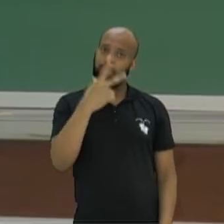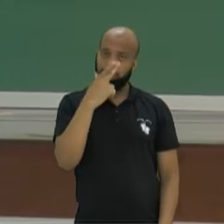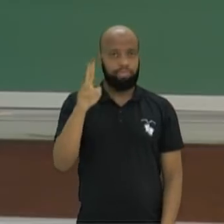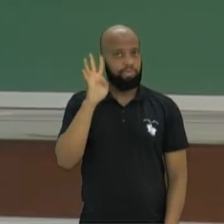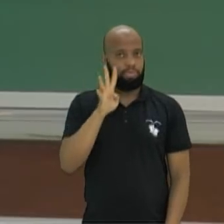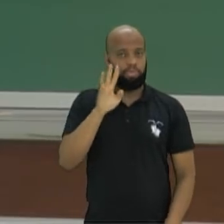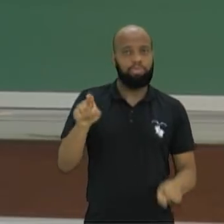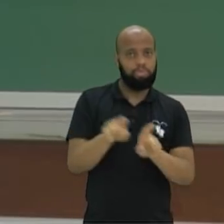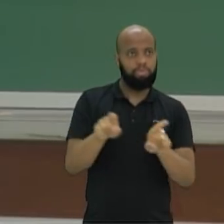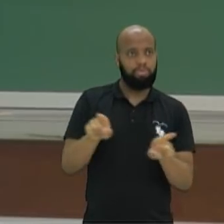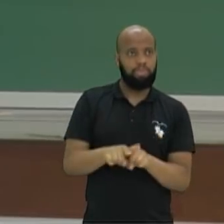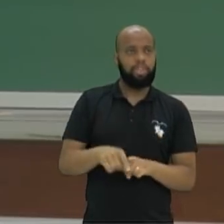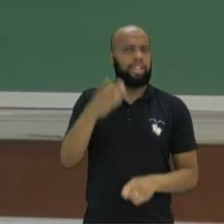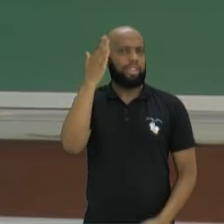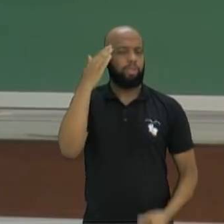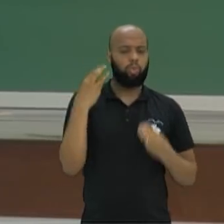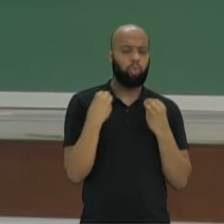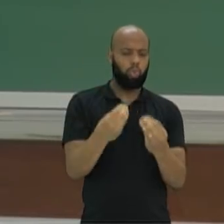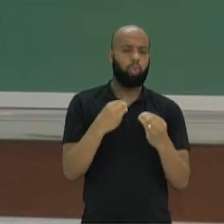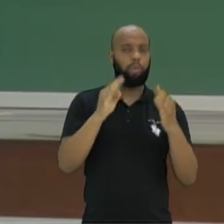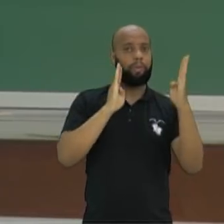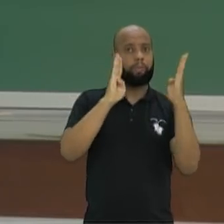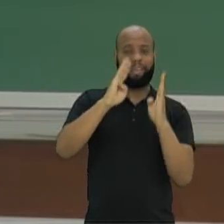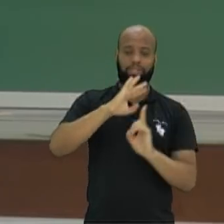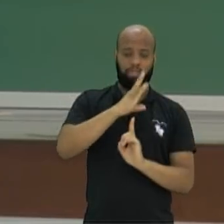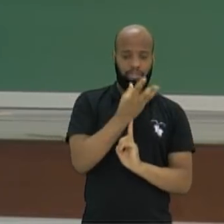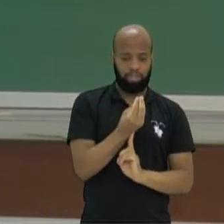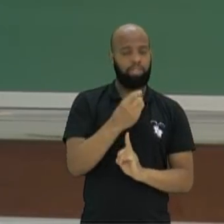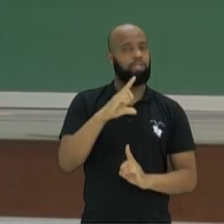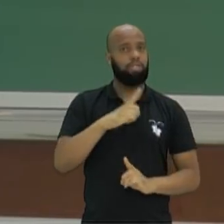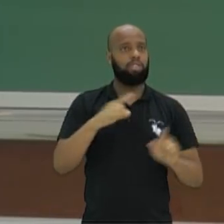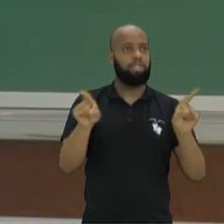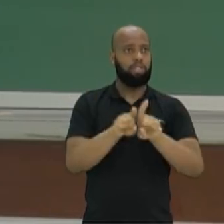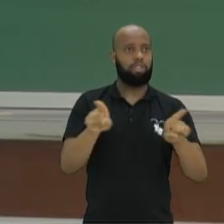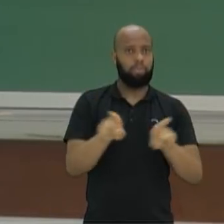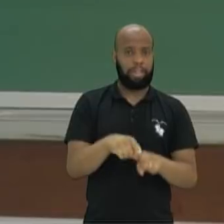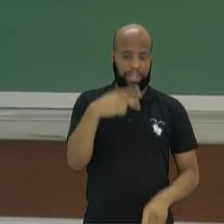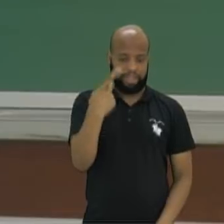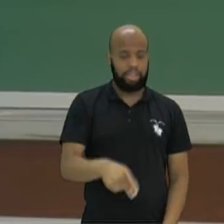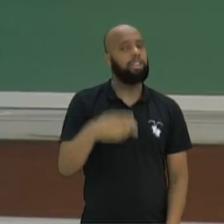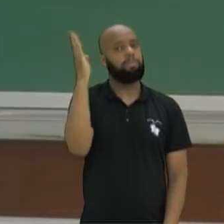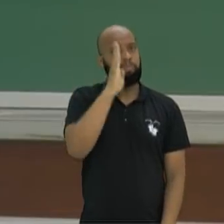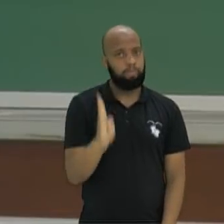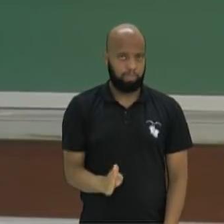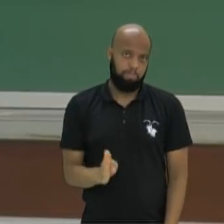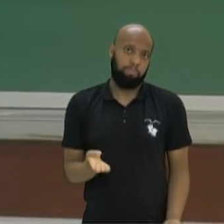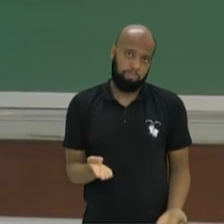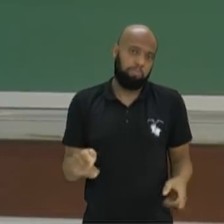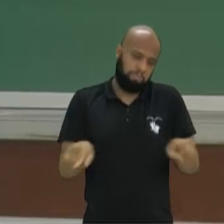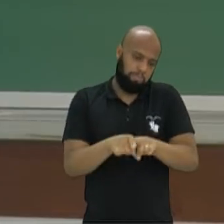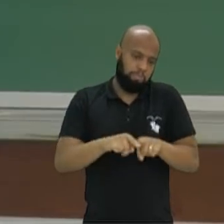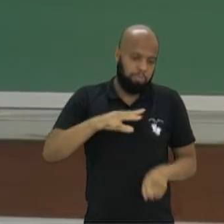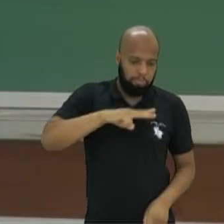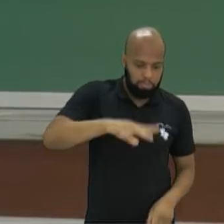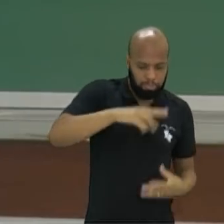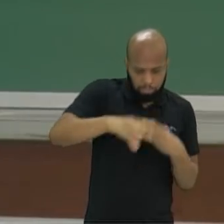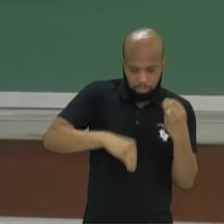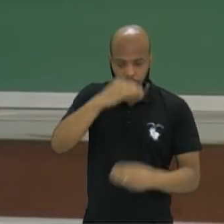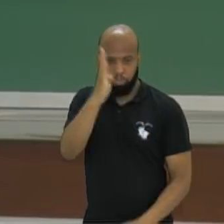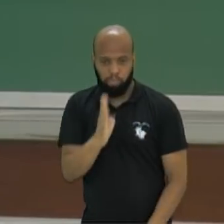uma fonte primária do período, né, luso-brasileira ou já portuguesa